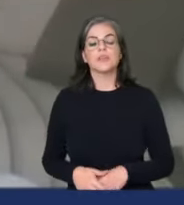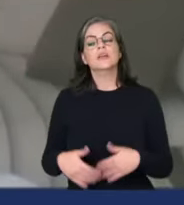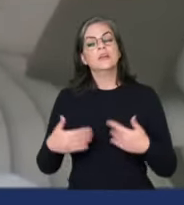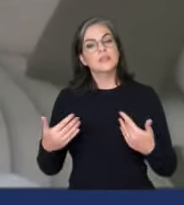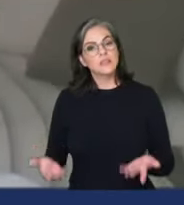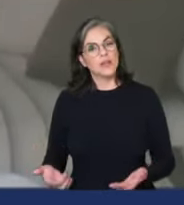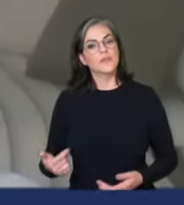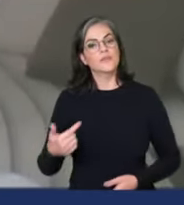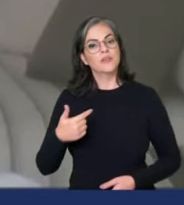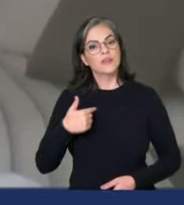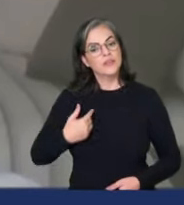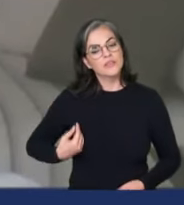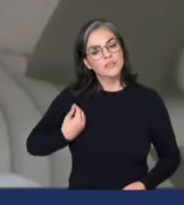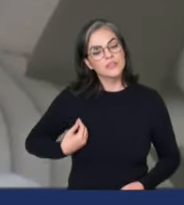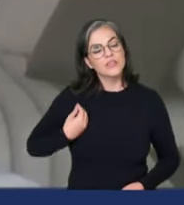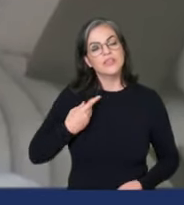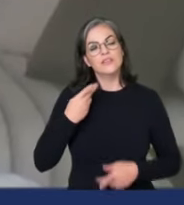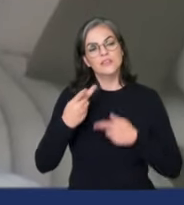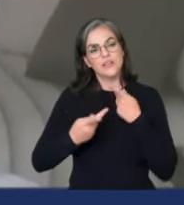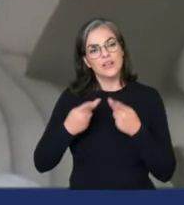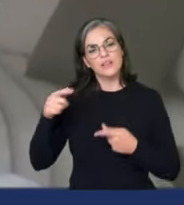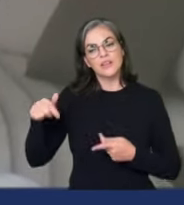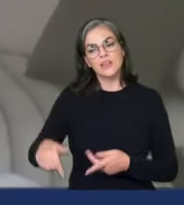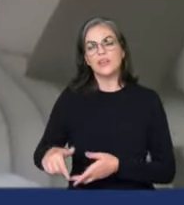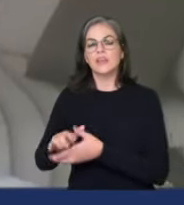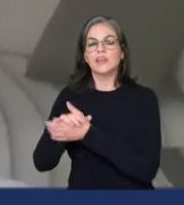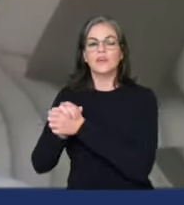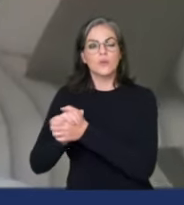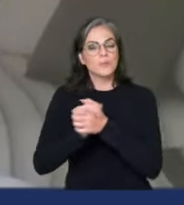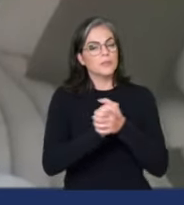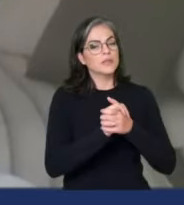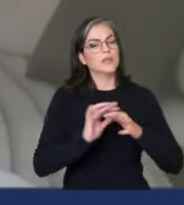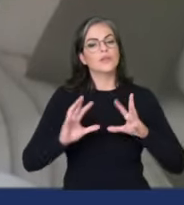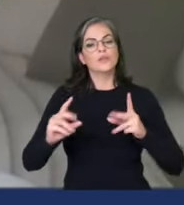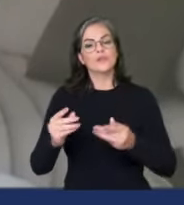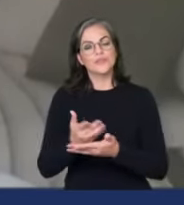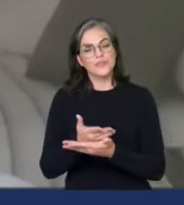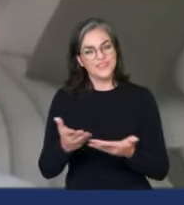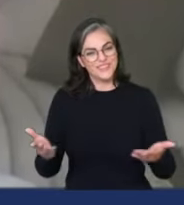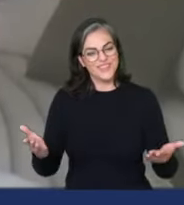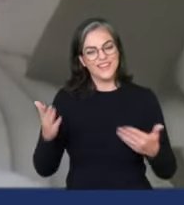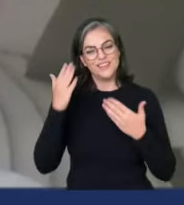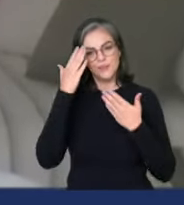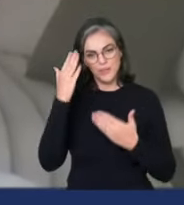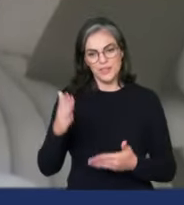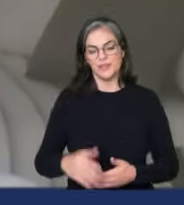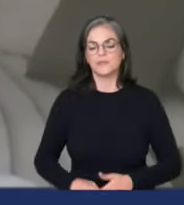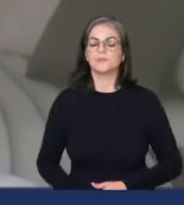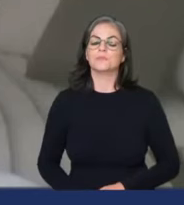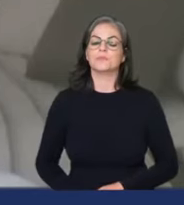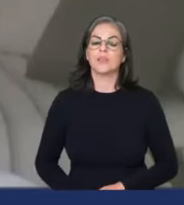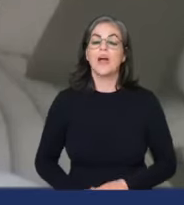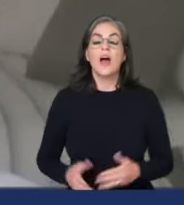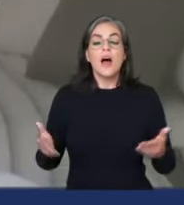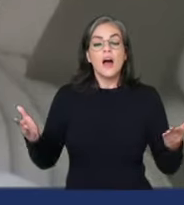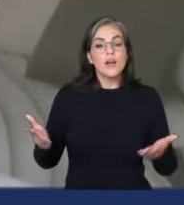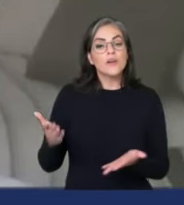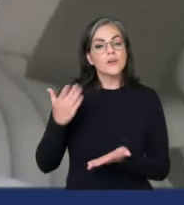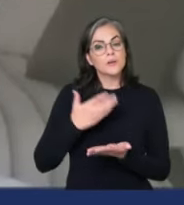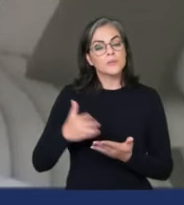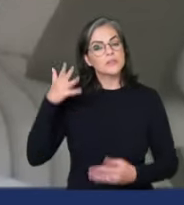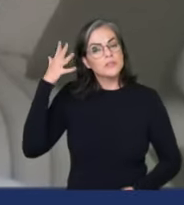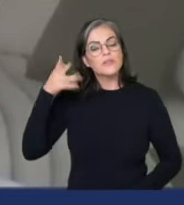demais autores do requerimento, todos os presentes, né? Então vamos falar aqui em números, né? A Petrobras, em